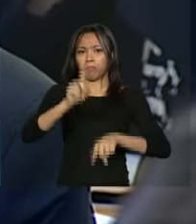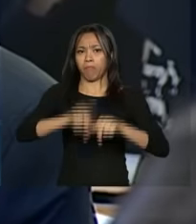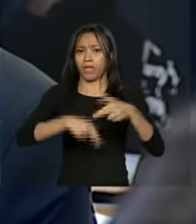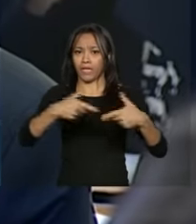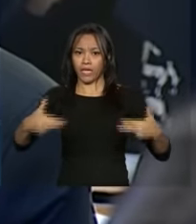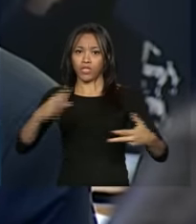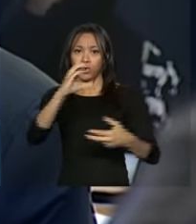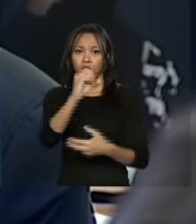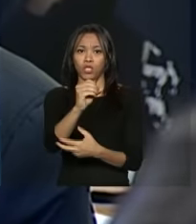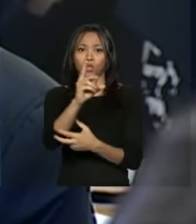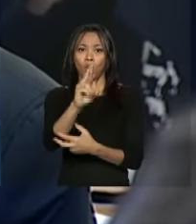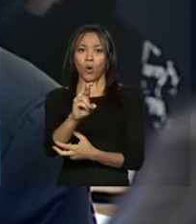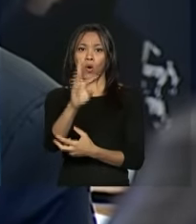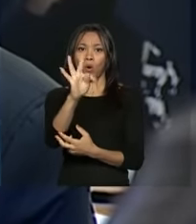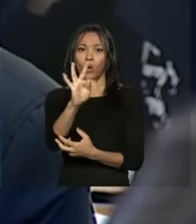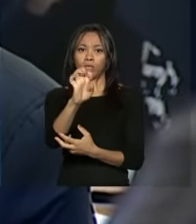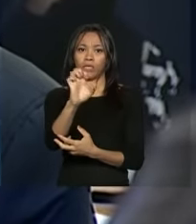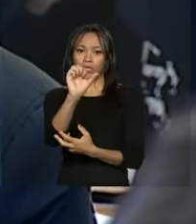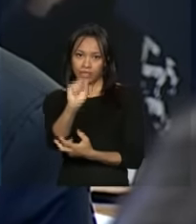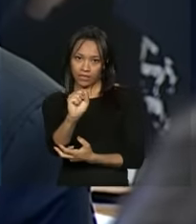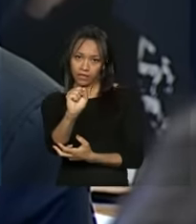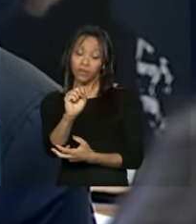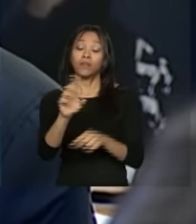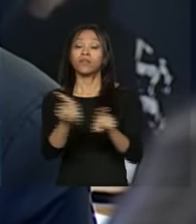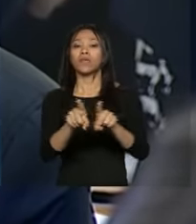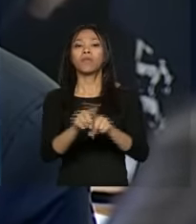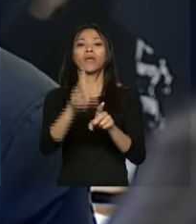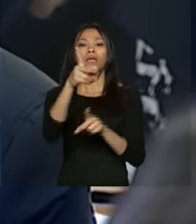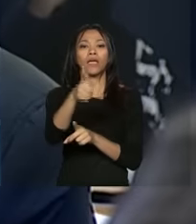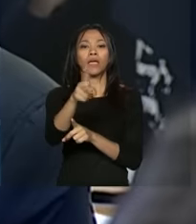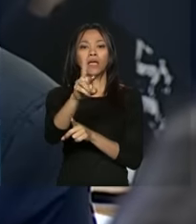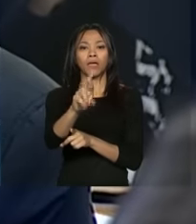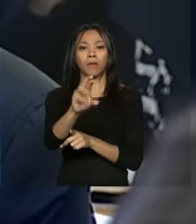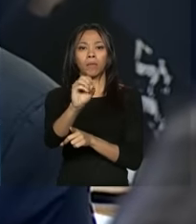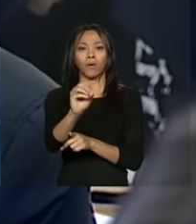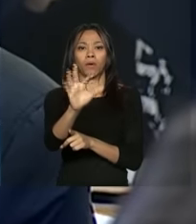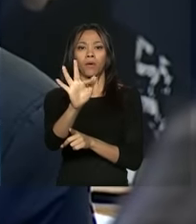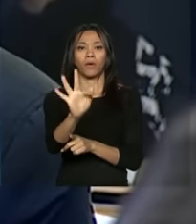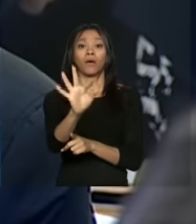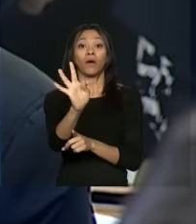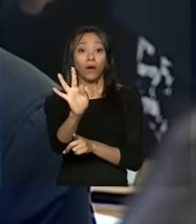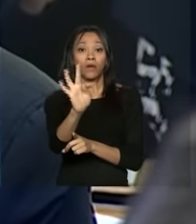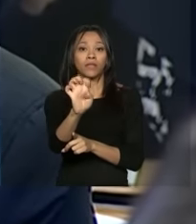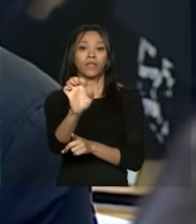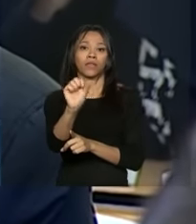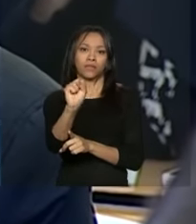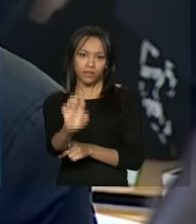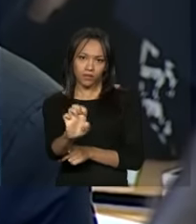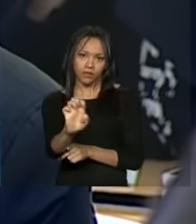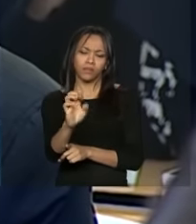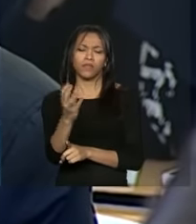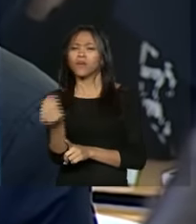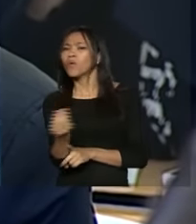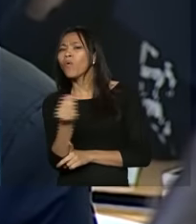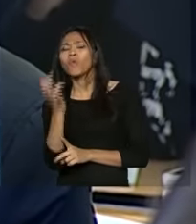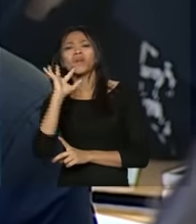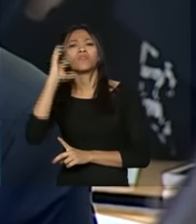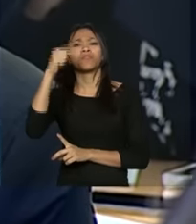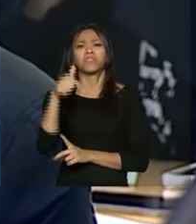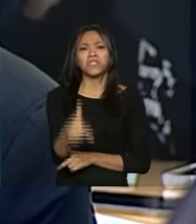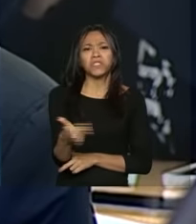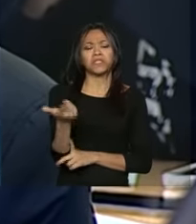quantificar eh eh o volume eh arrecadado mediante ações ilícitas